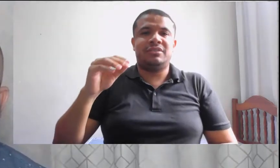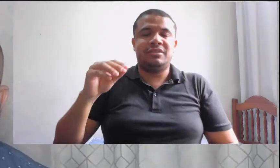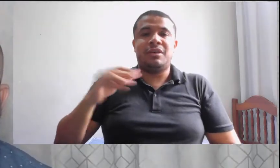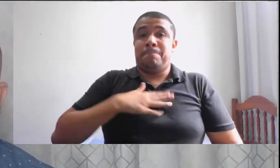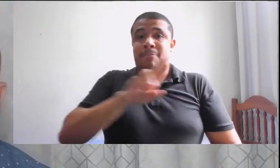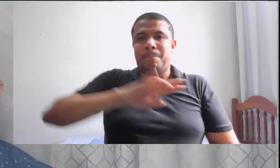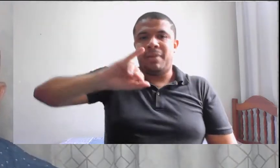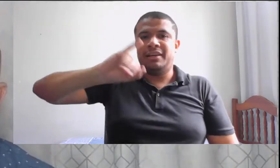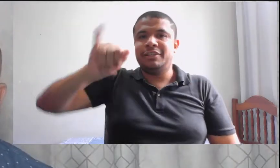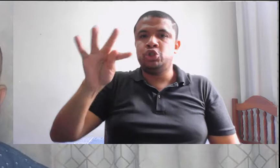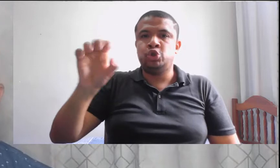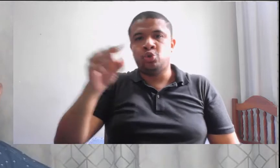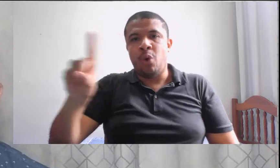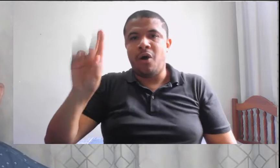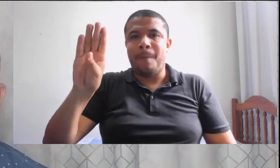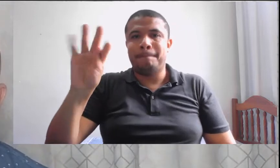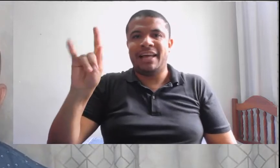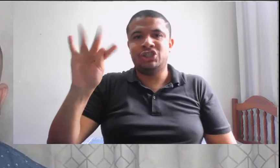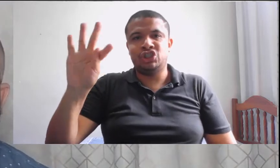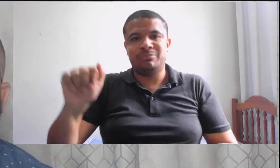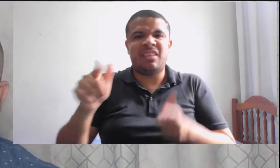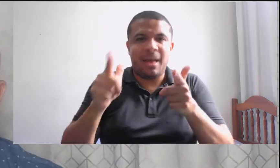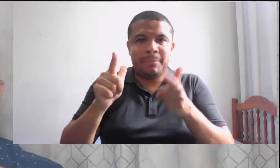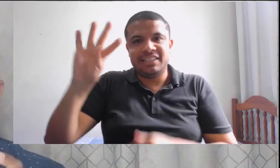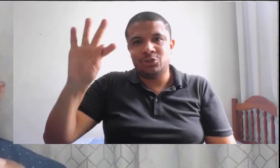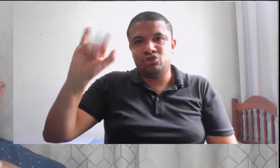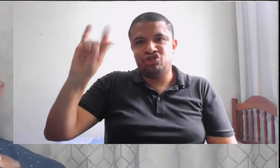meu pai é João Batista, mas todos o conhecem como Tita.